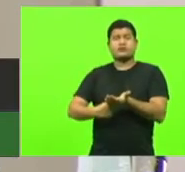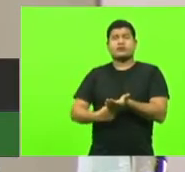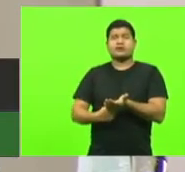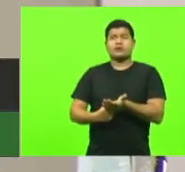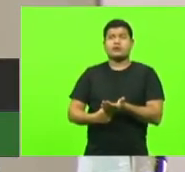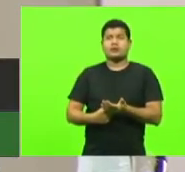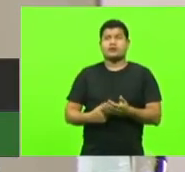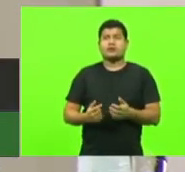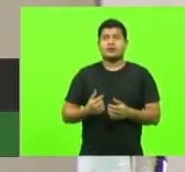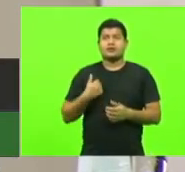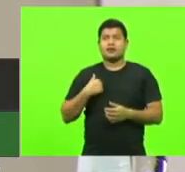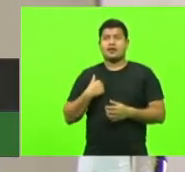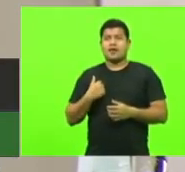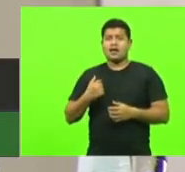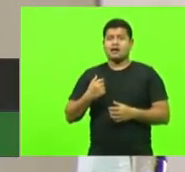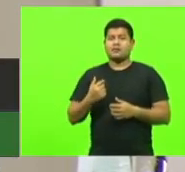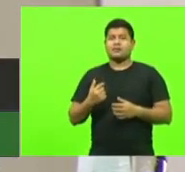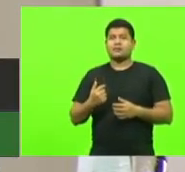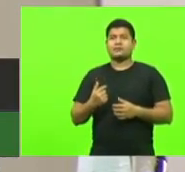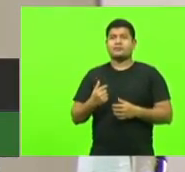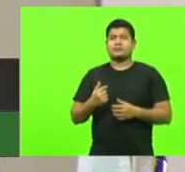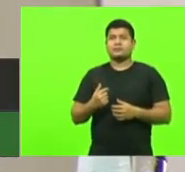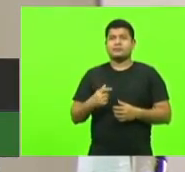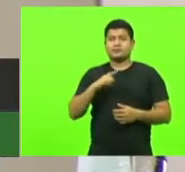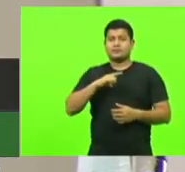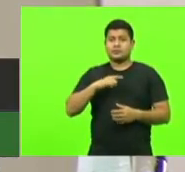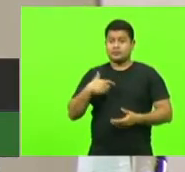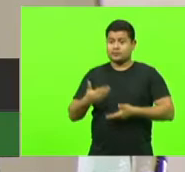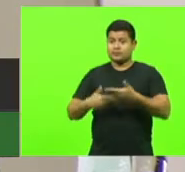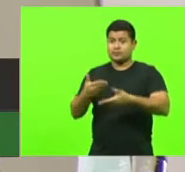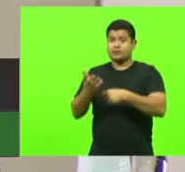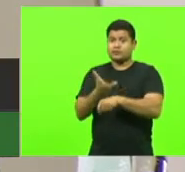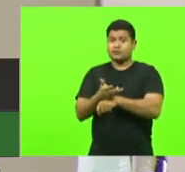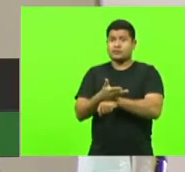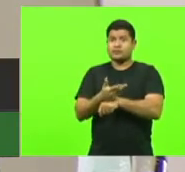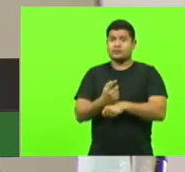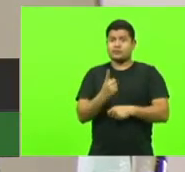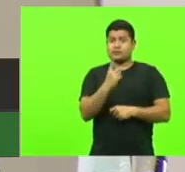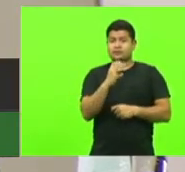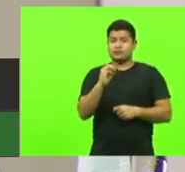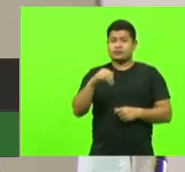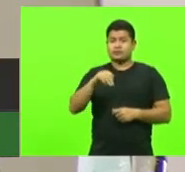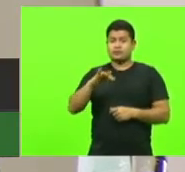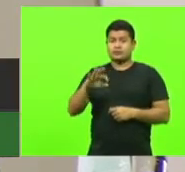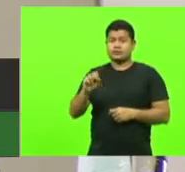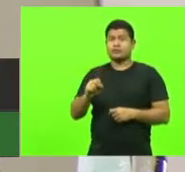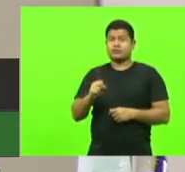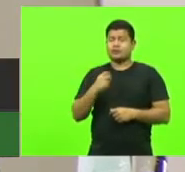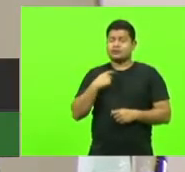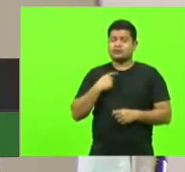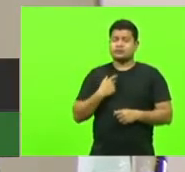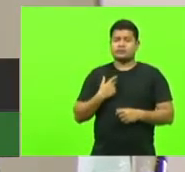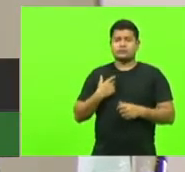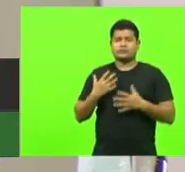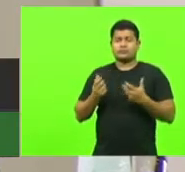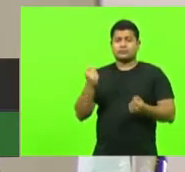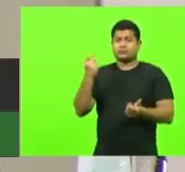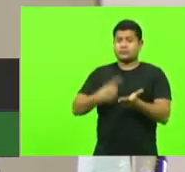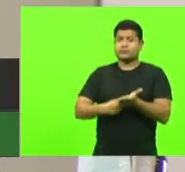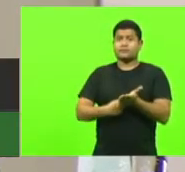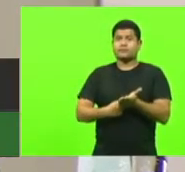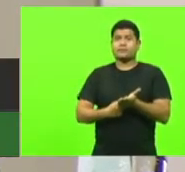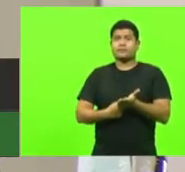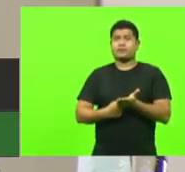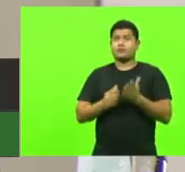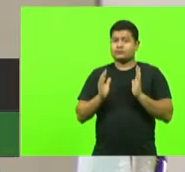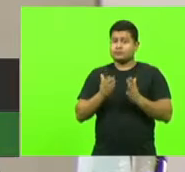claro, empenhando a palavra de ter uma tramitação célere desses outros 100 milhões aqui no Parlamento. Né? Então, desde então, já